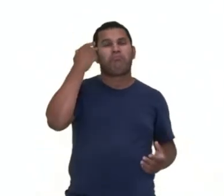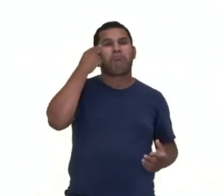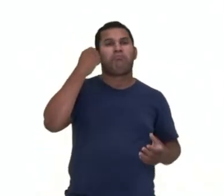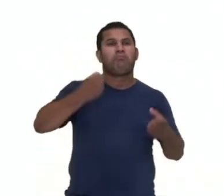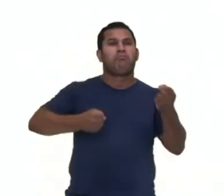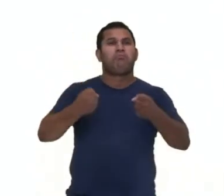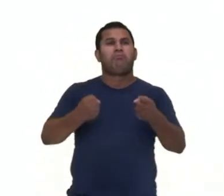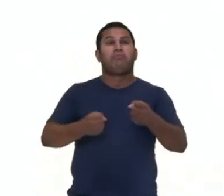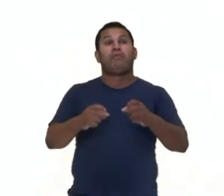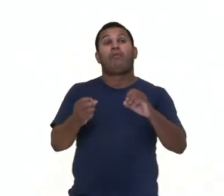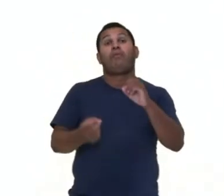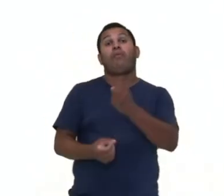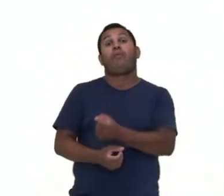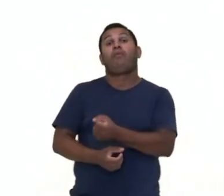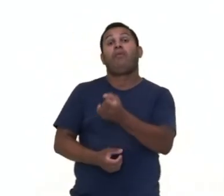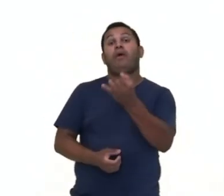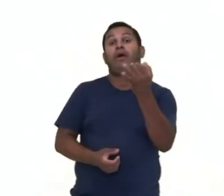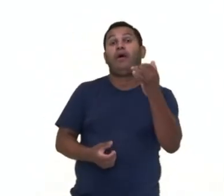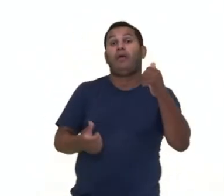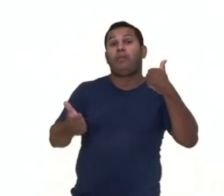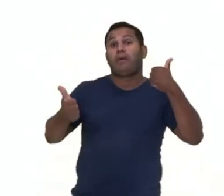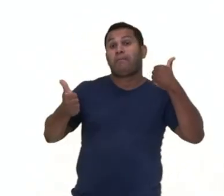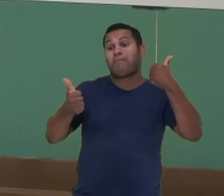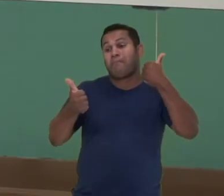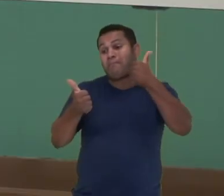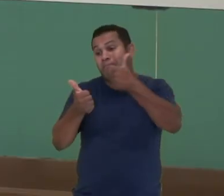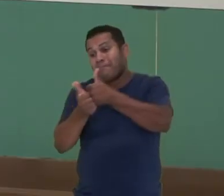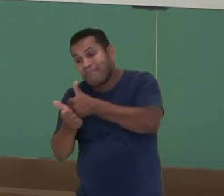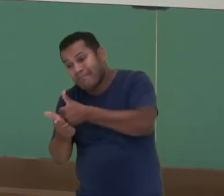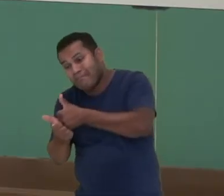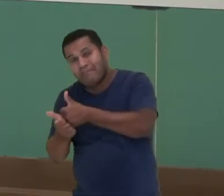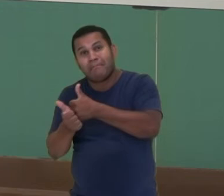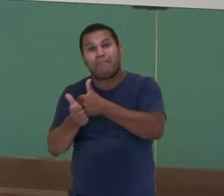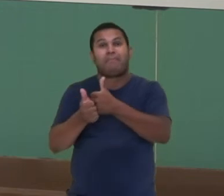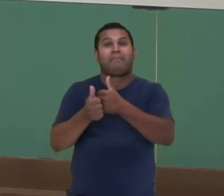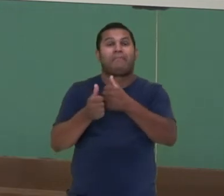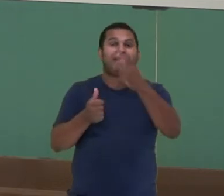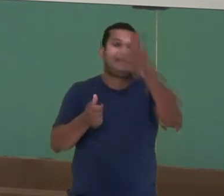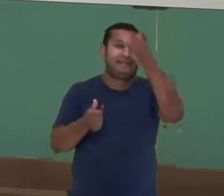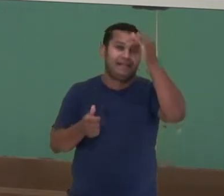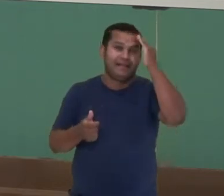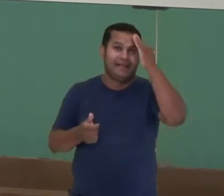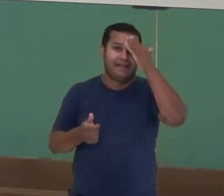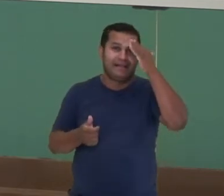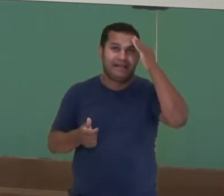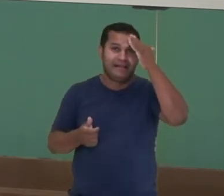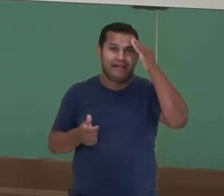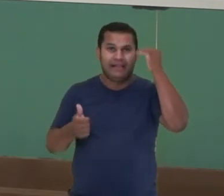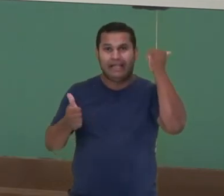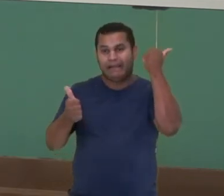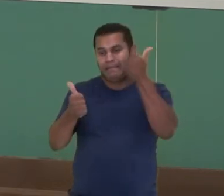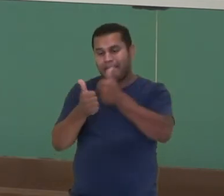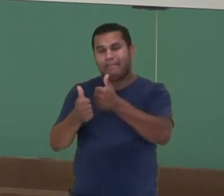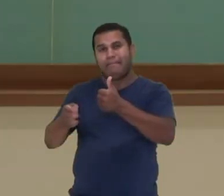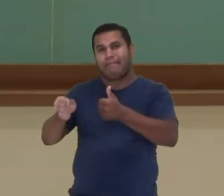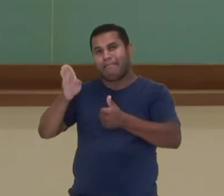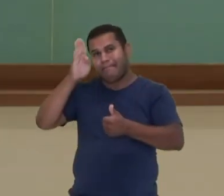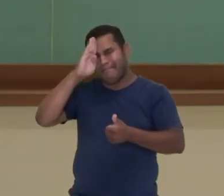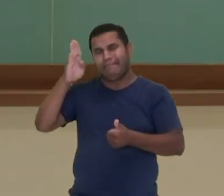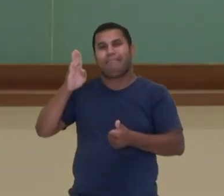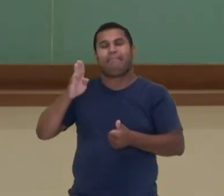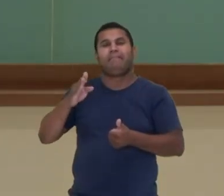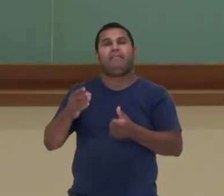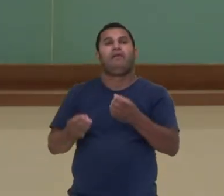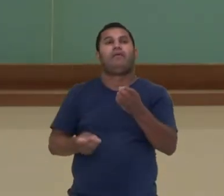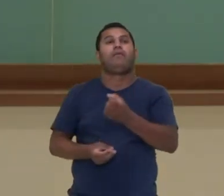painel. Qual será o valor da desaceleração neste caso? Então vejam, nessa situação em que você tem ali